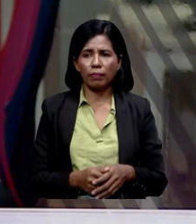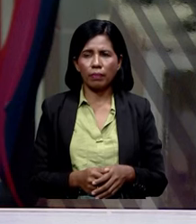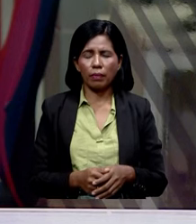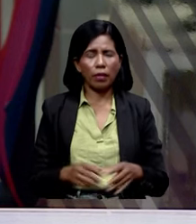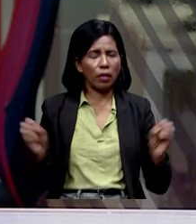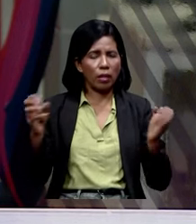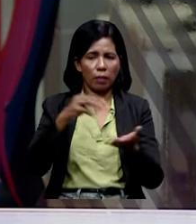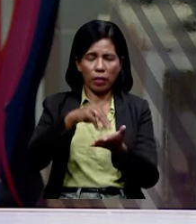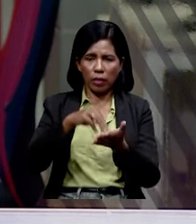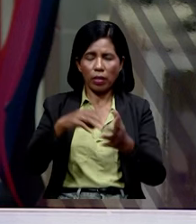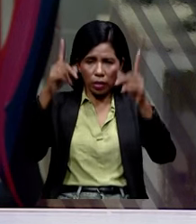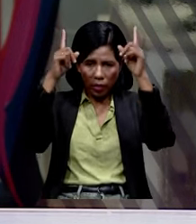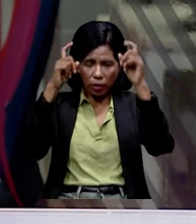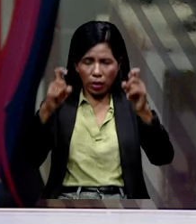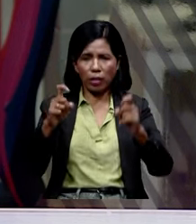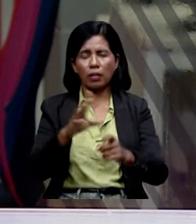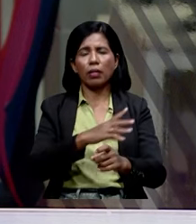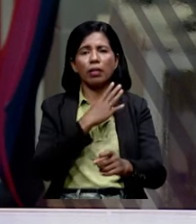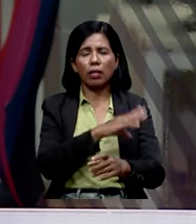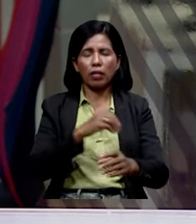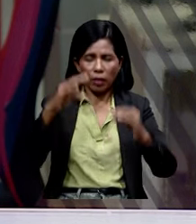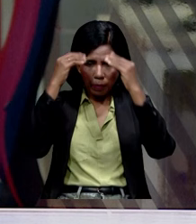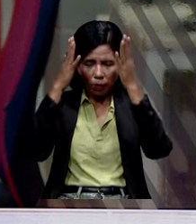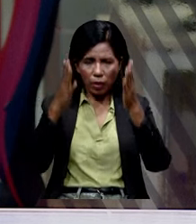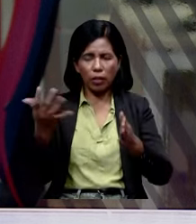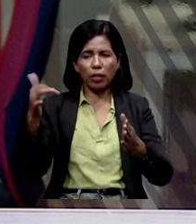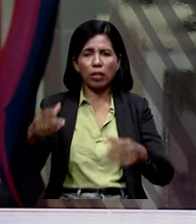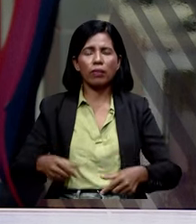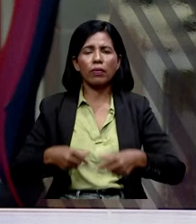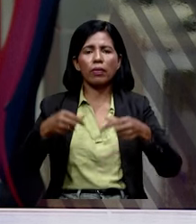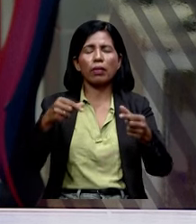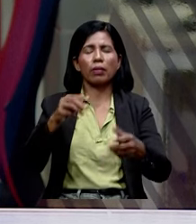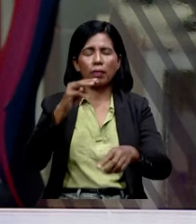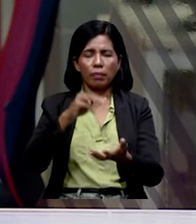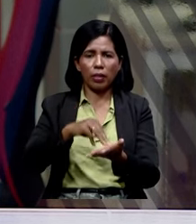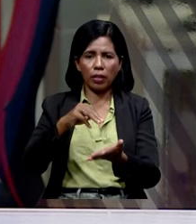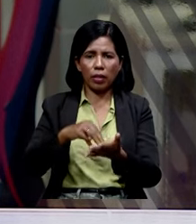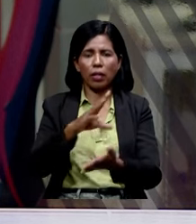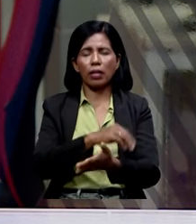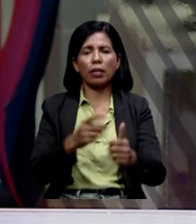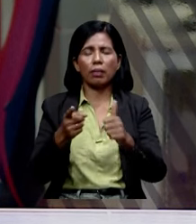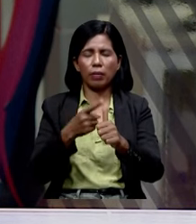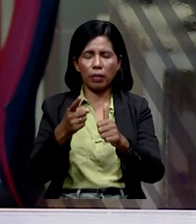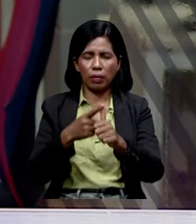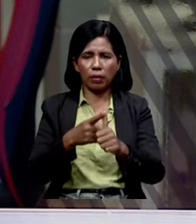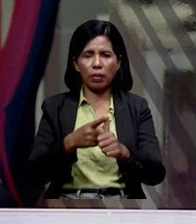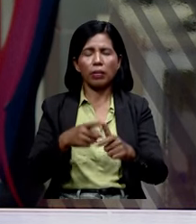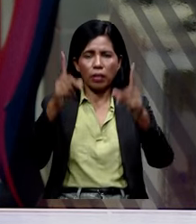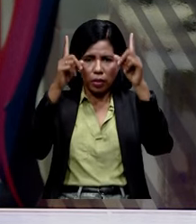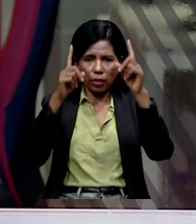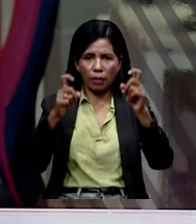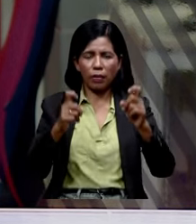leia matéria para exame segundo trimestral. Obrigado, professor Cira. Foi fala em matéria primeiro trimestral para estudante o